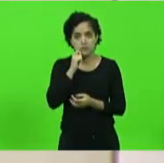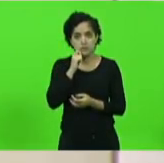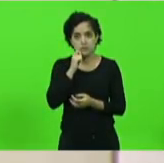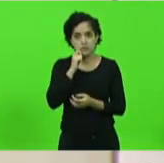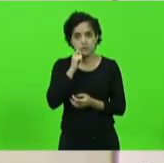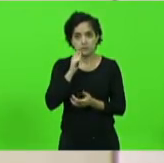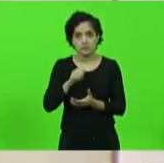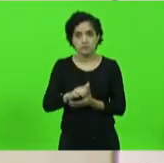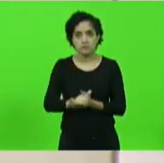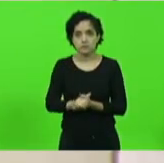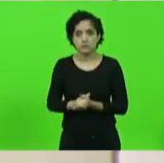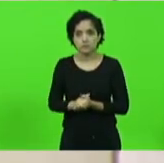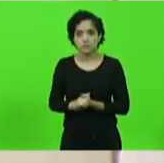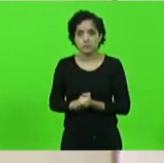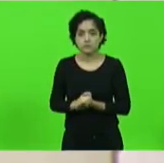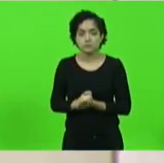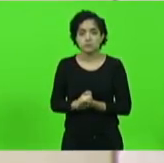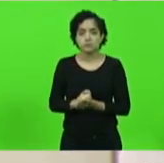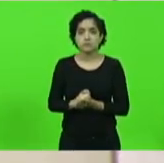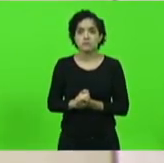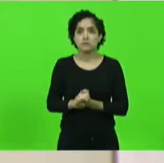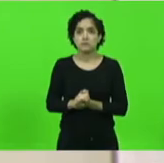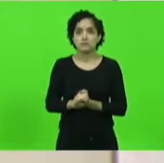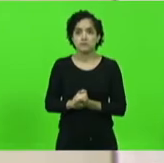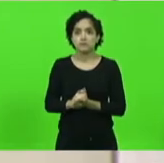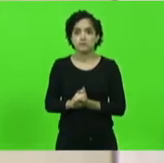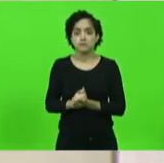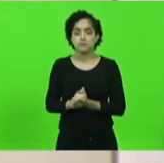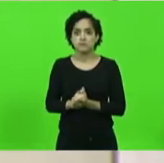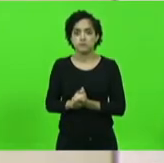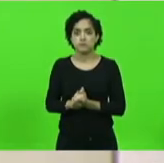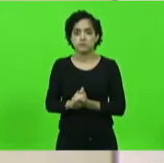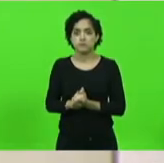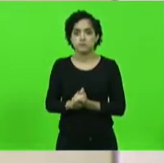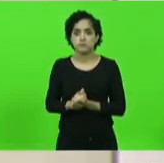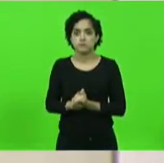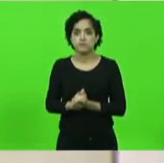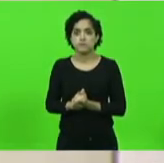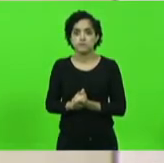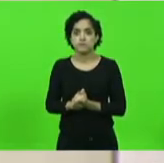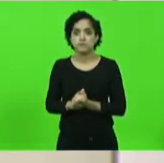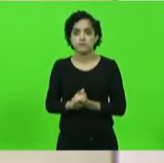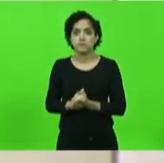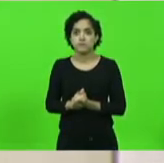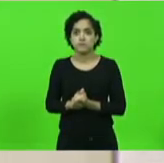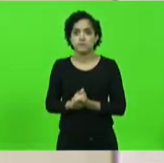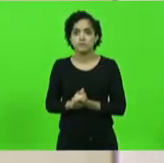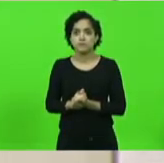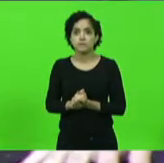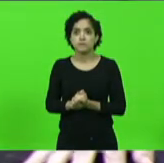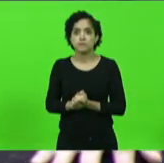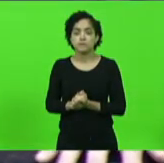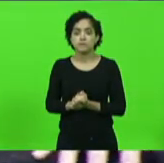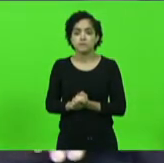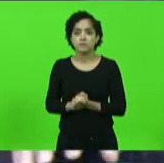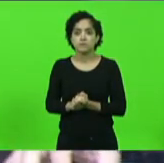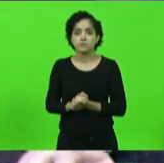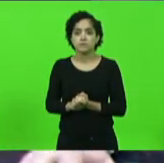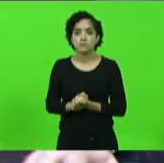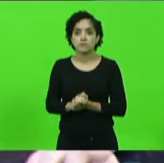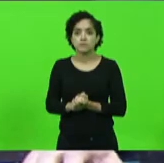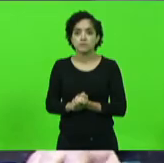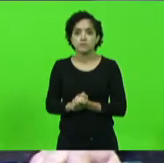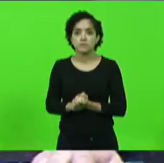Vossa Excelência tem 4 minutos e meio ainda, se desejar. É, o deputado Ivan gostaria de utilizá-lo. Senhor presidente. Se permitir. Fique à vontade. Senhor